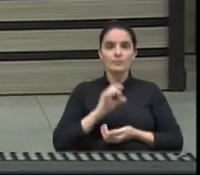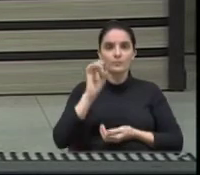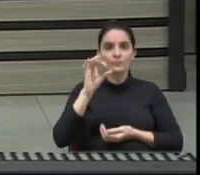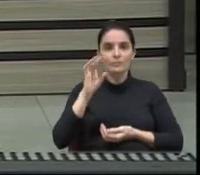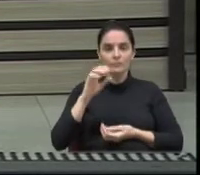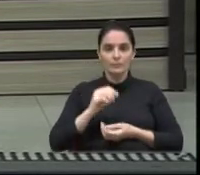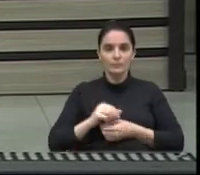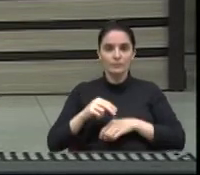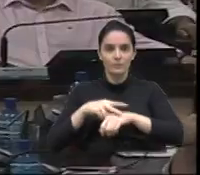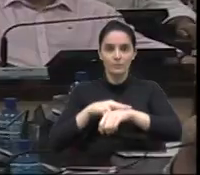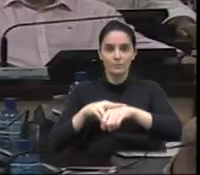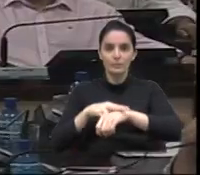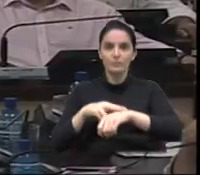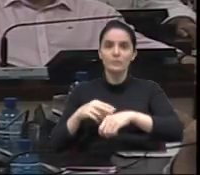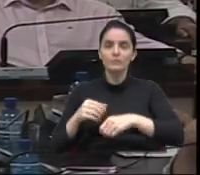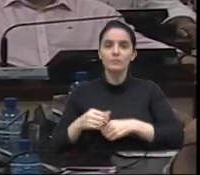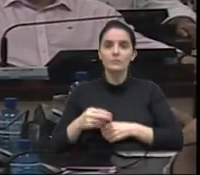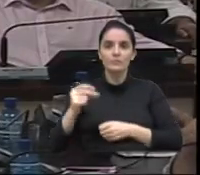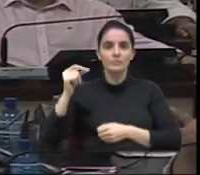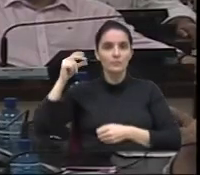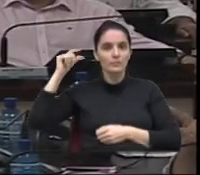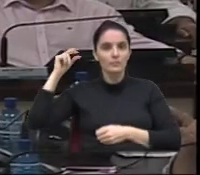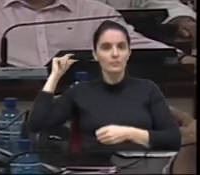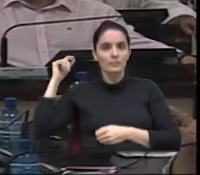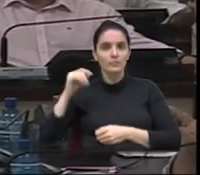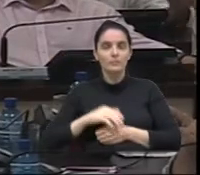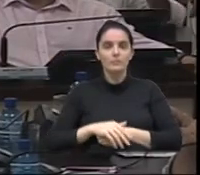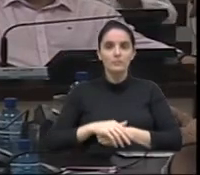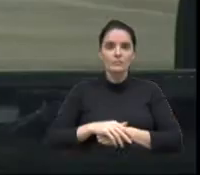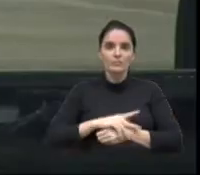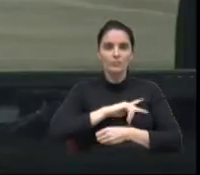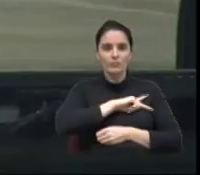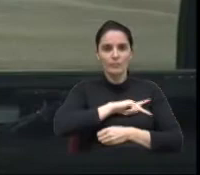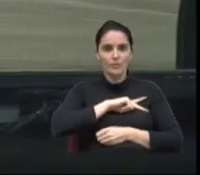que está funcionando aqui em Limeira faz tempo. É o Palmeiras, né?